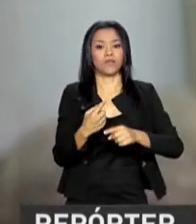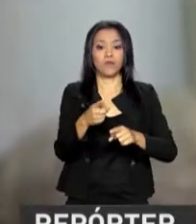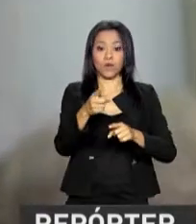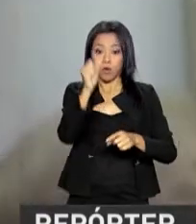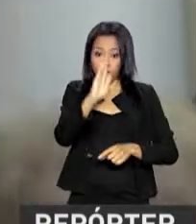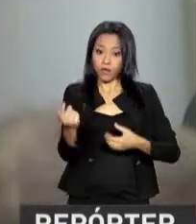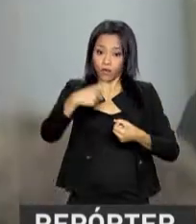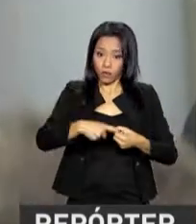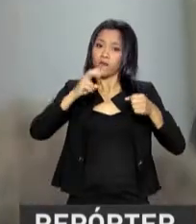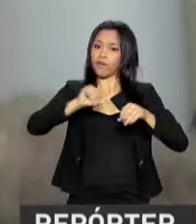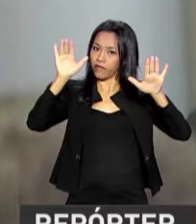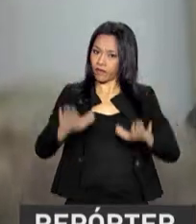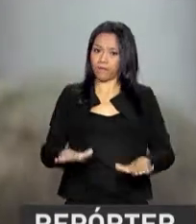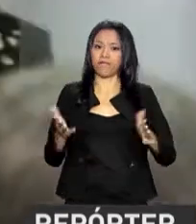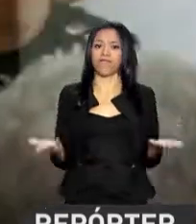ficar